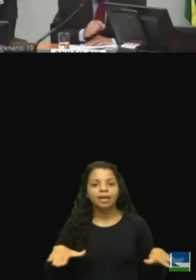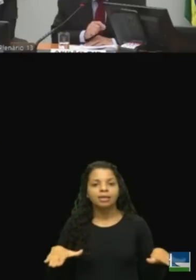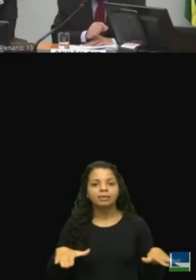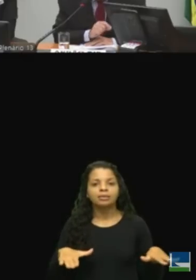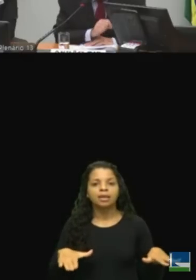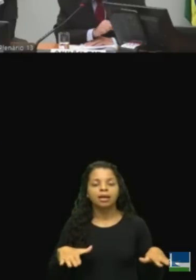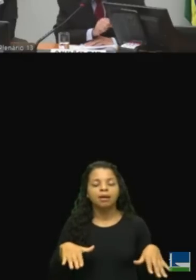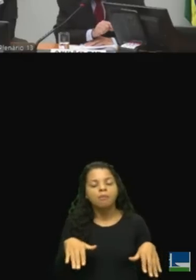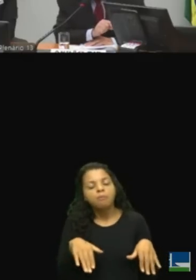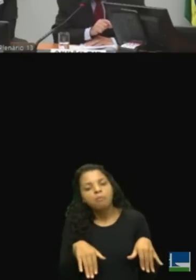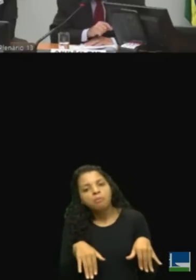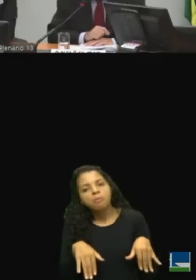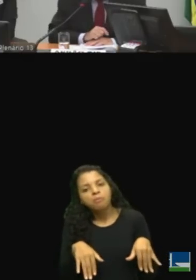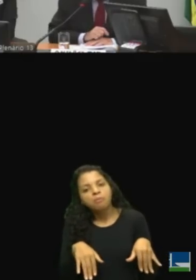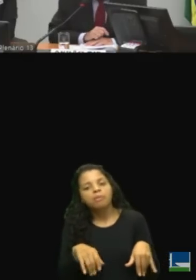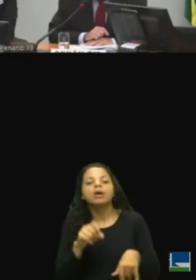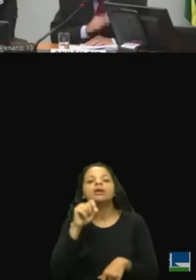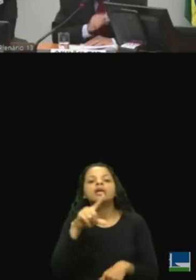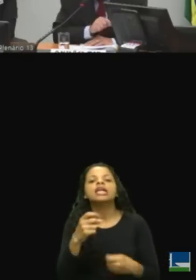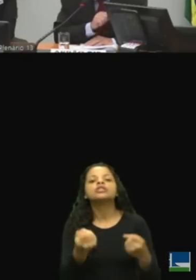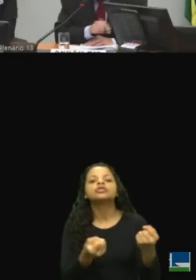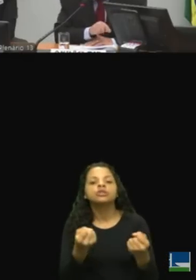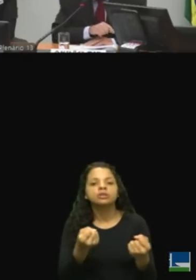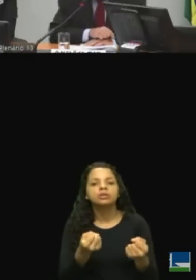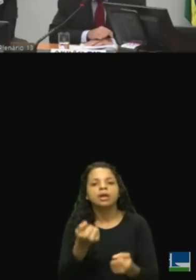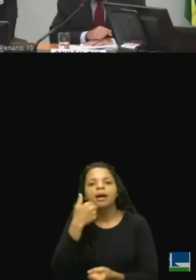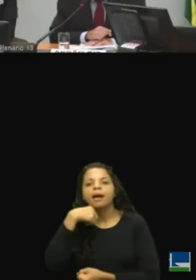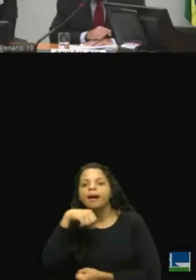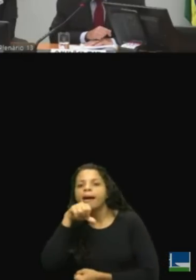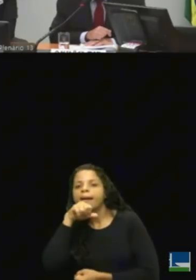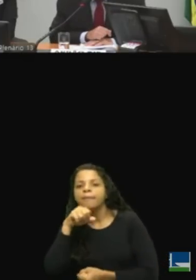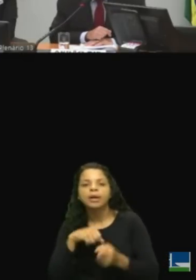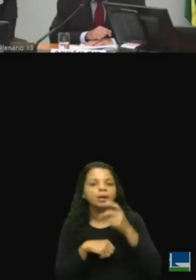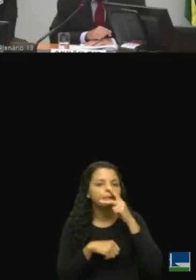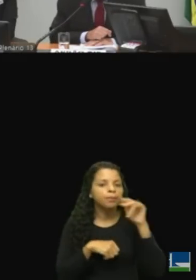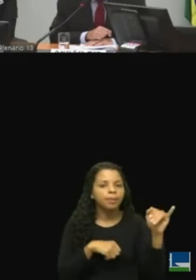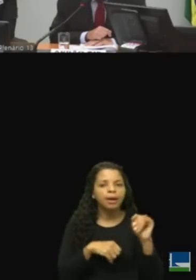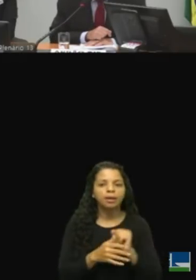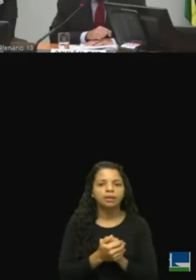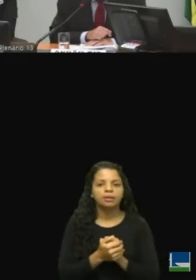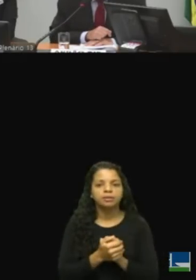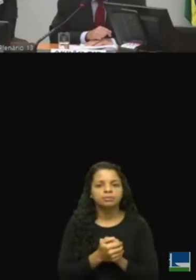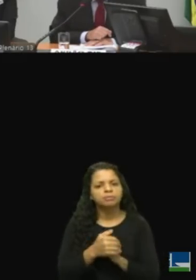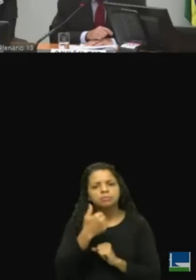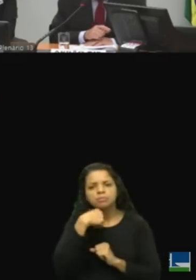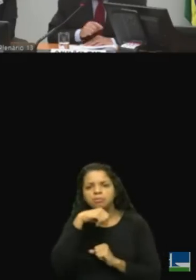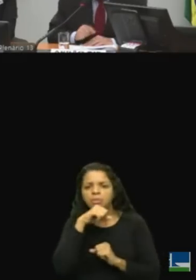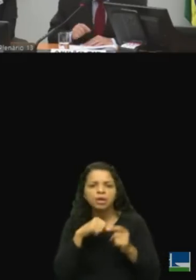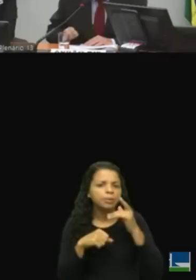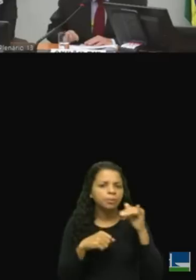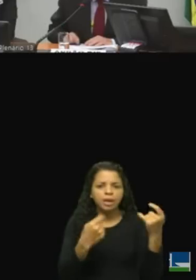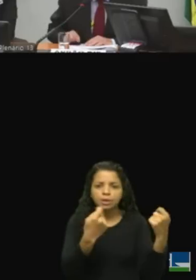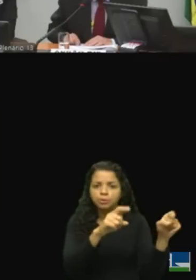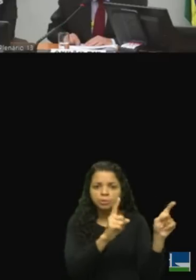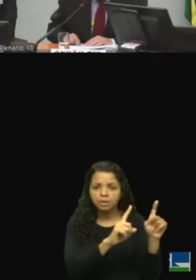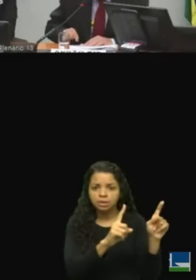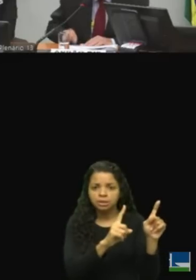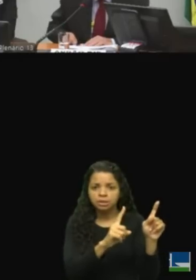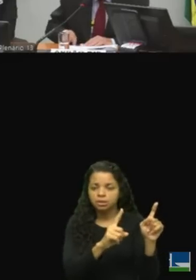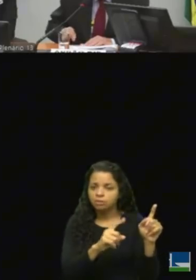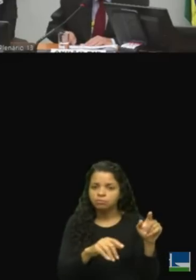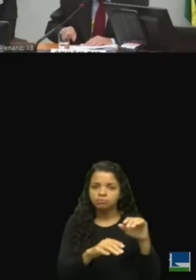quem dirige o carro é o pai e a mãe. O pai e a mãe não precisam de adaptação para o carro. Então, por isso que eu volto a